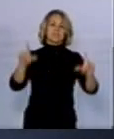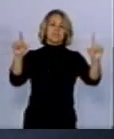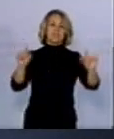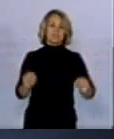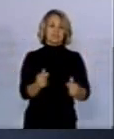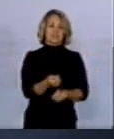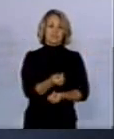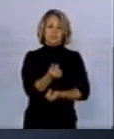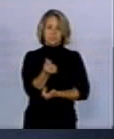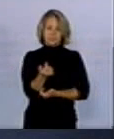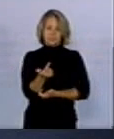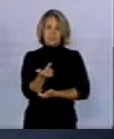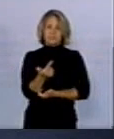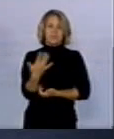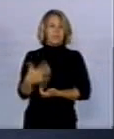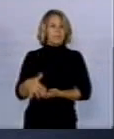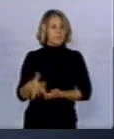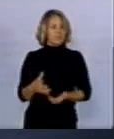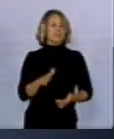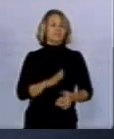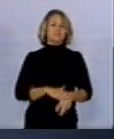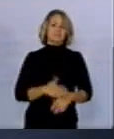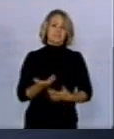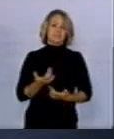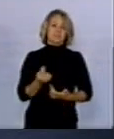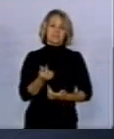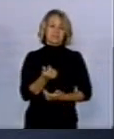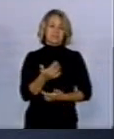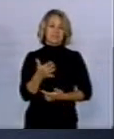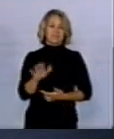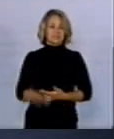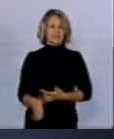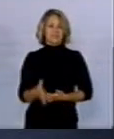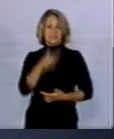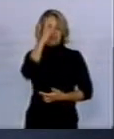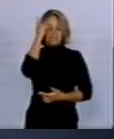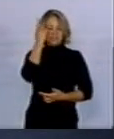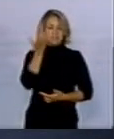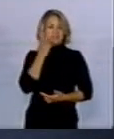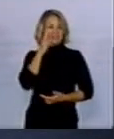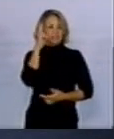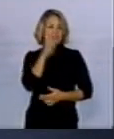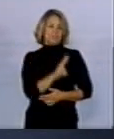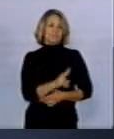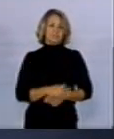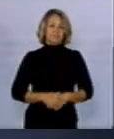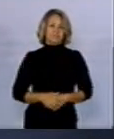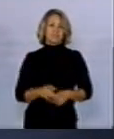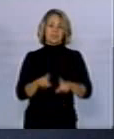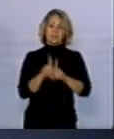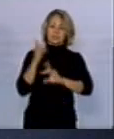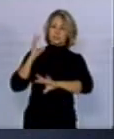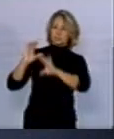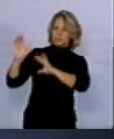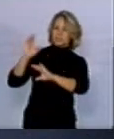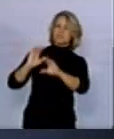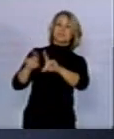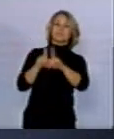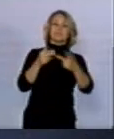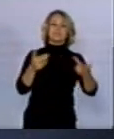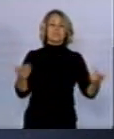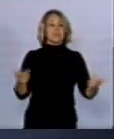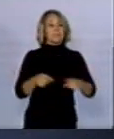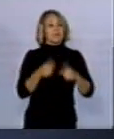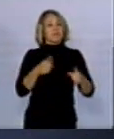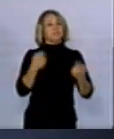consumidor. A minha apresentação, senhor ministro, vai focar principalmente nos aspectos de telecomunicações e de infraestrutura, mas não